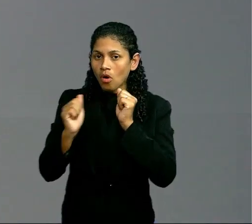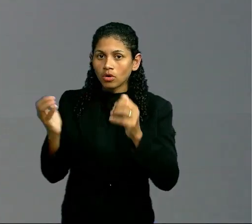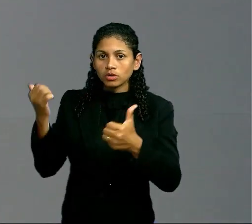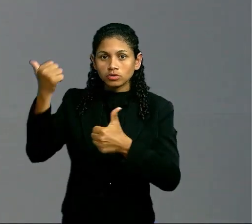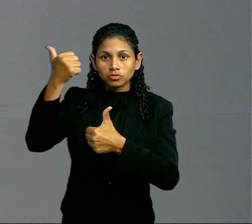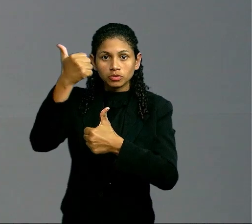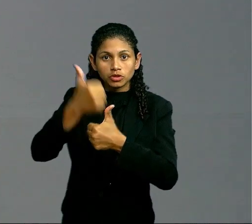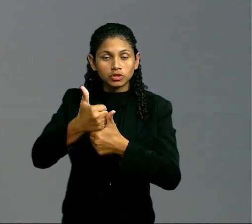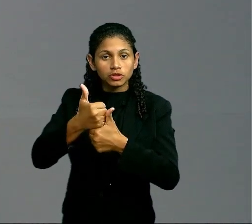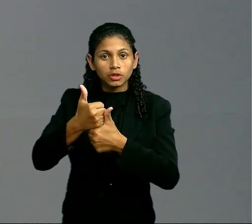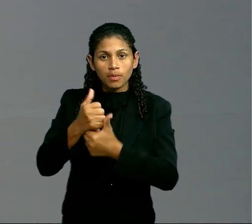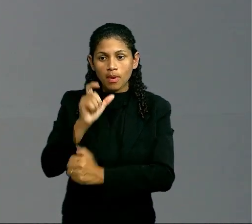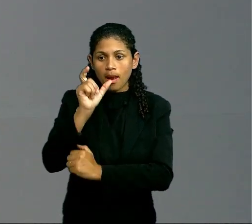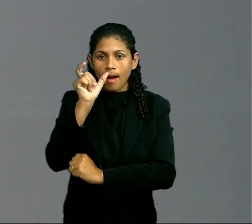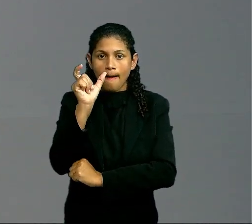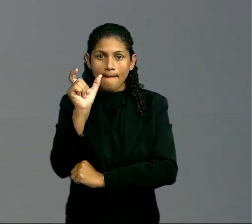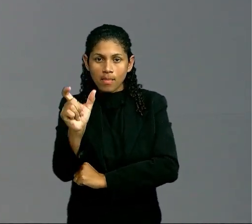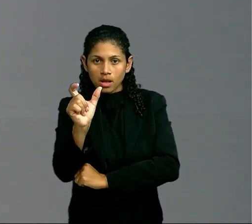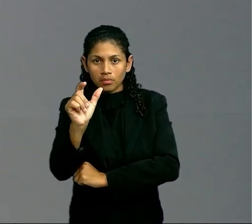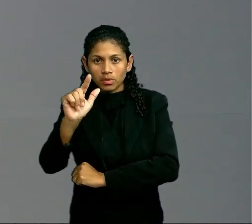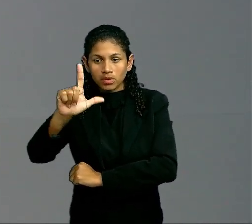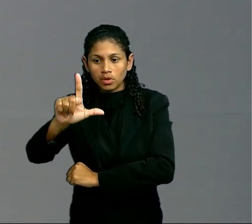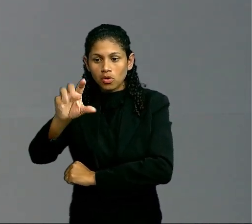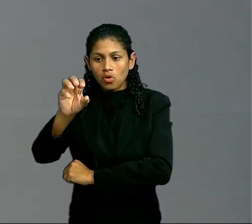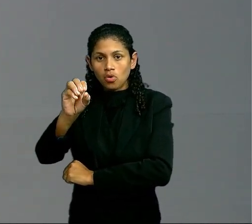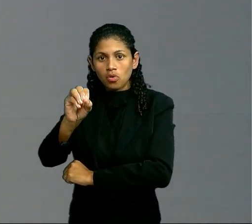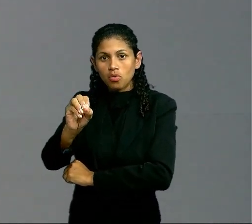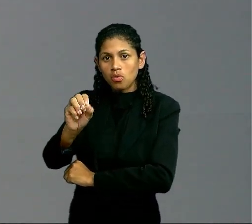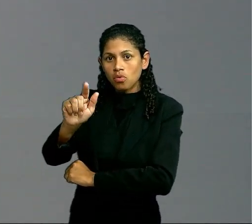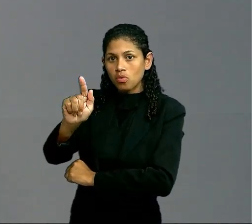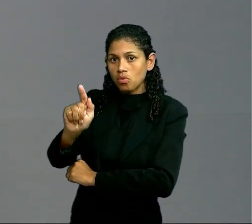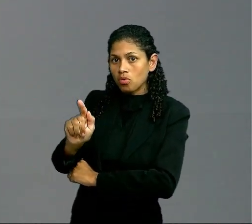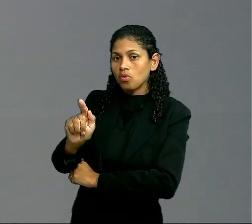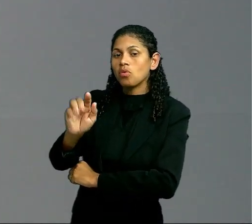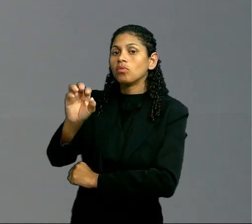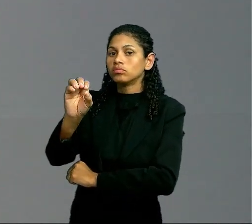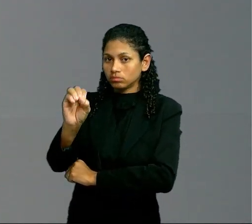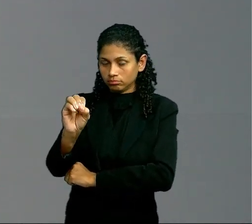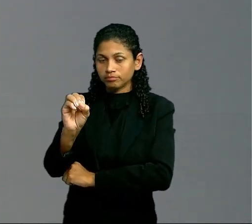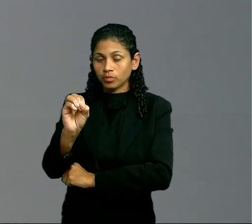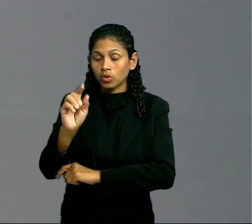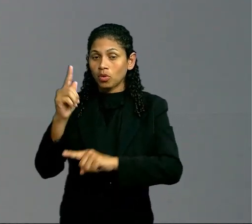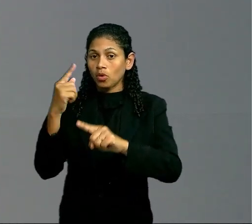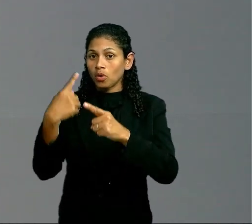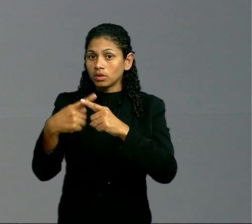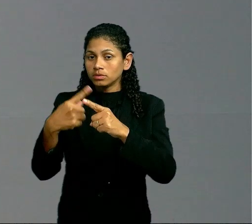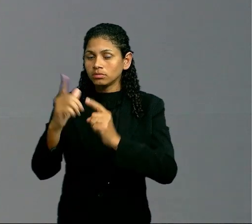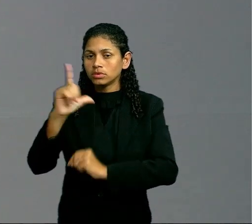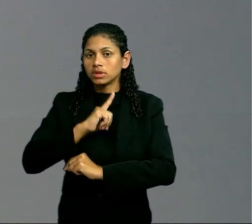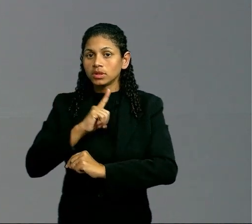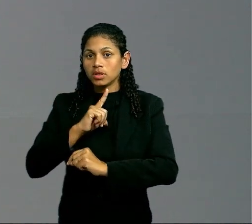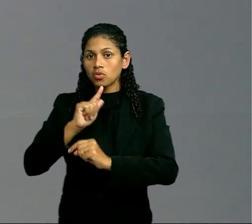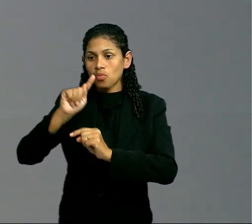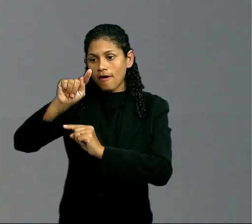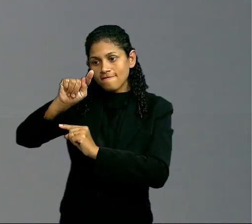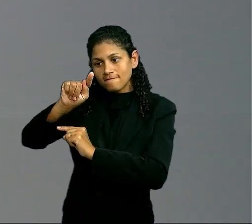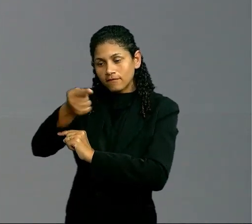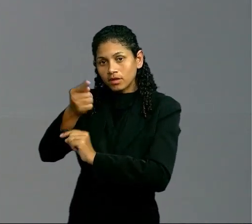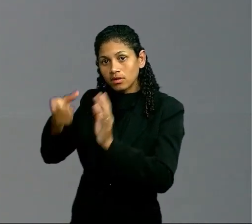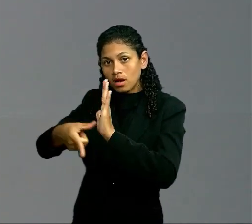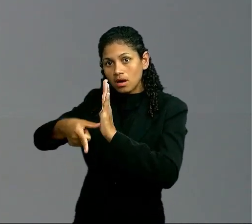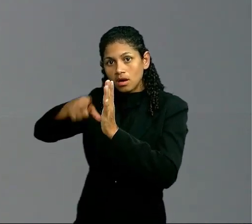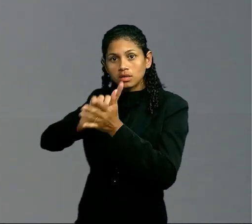Então você deve observar que teve uma vírgula, né, antes do e. E normalmente isso não acontece,